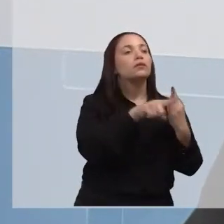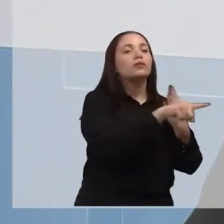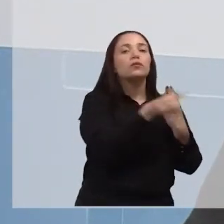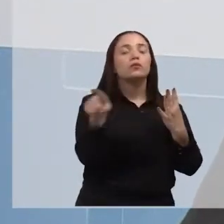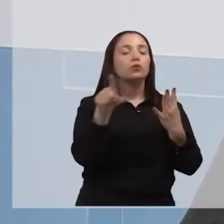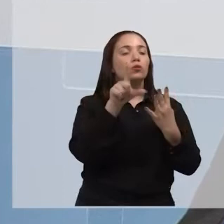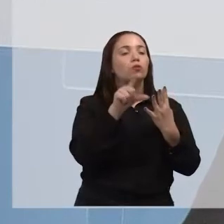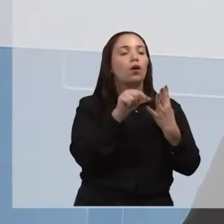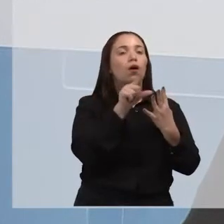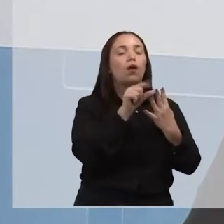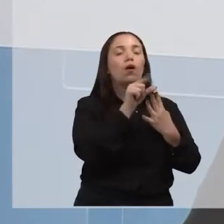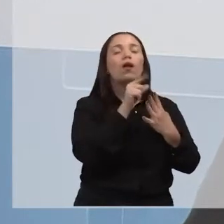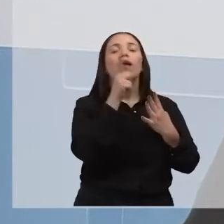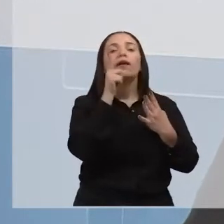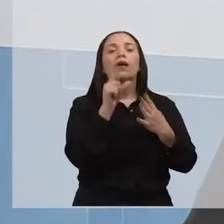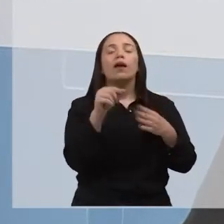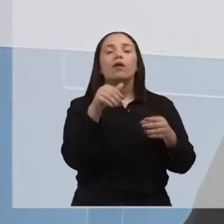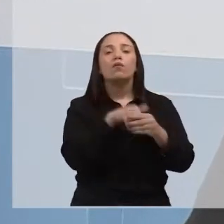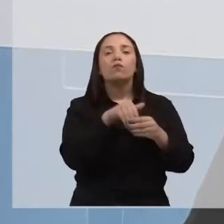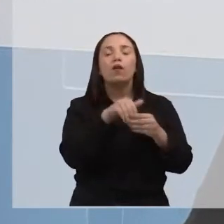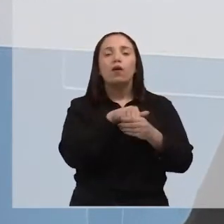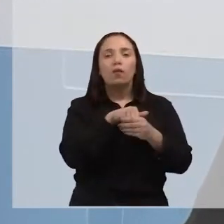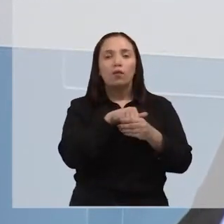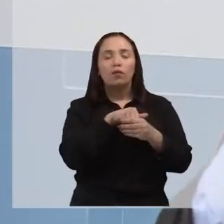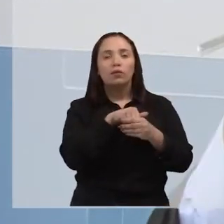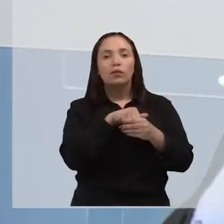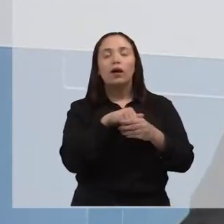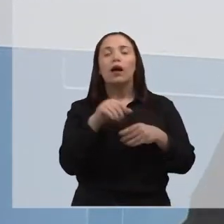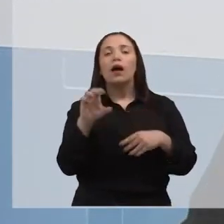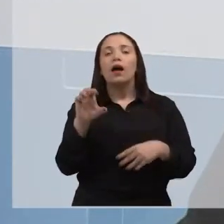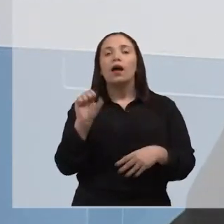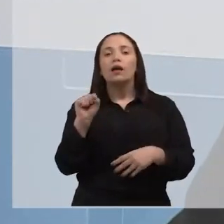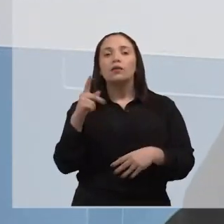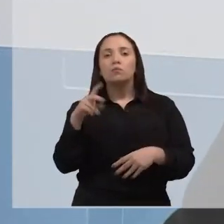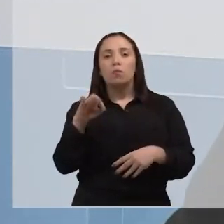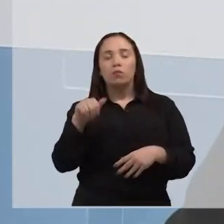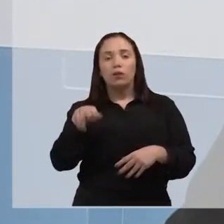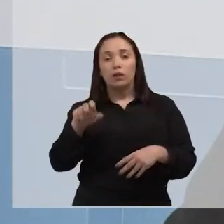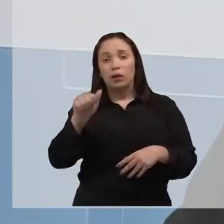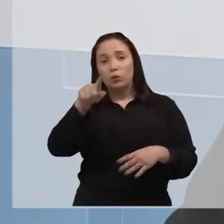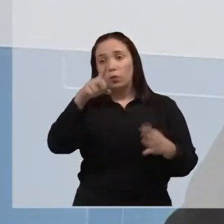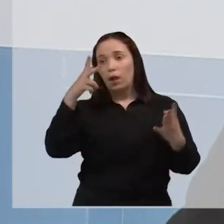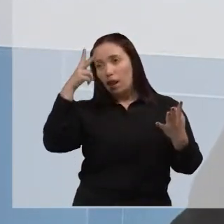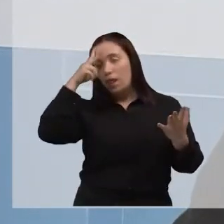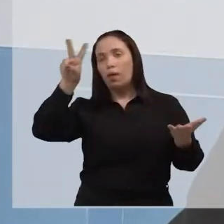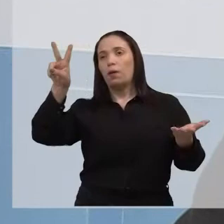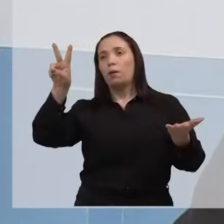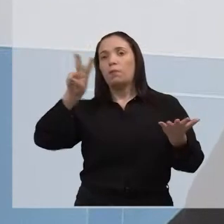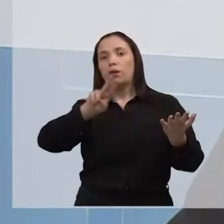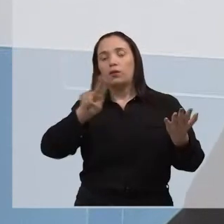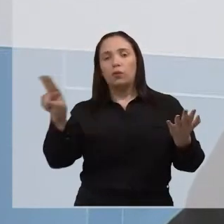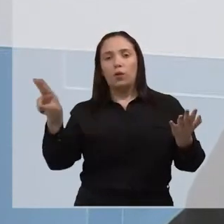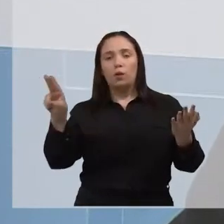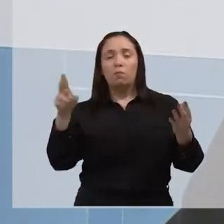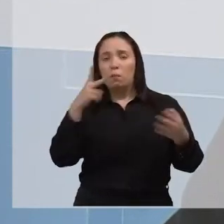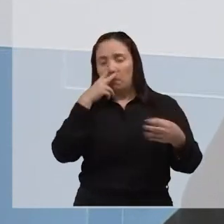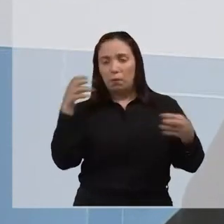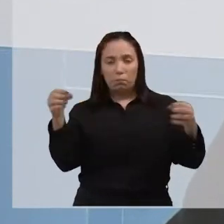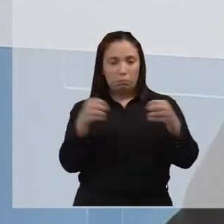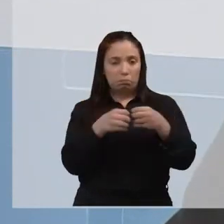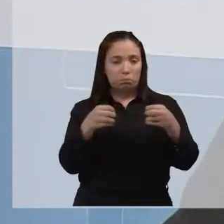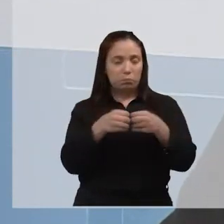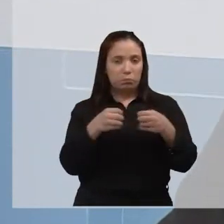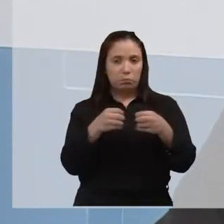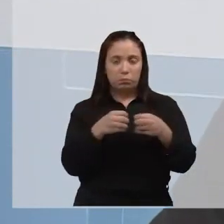E você votaria em quem? Na espontânea. Que é espontânea. Você tem que lembrar de dizer o nome. É 12 pontos. Para 17 é muito próximo. Quer dizer,